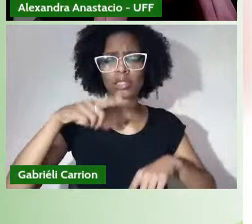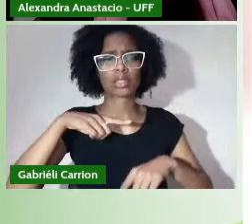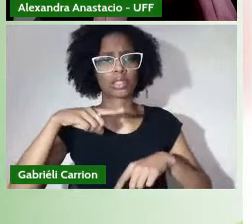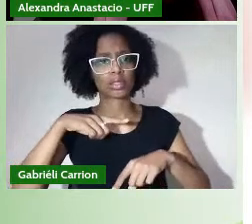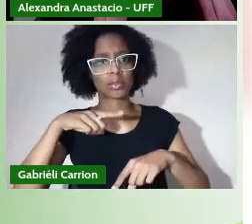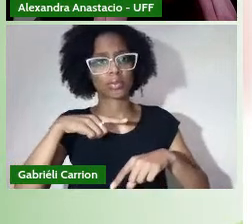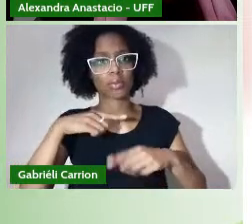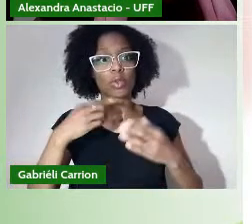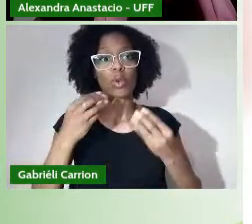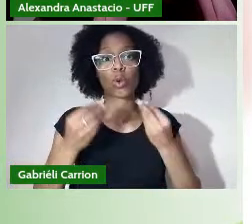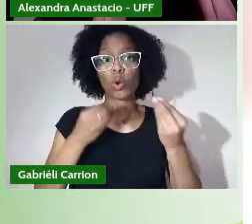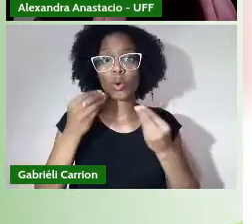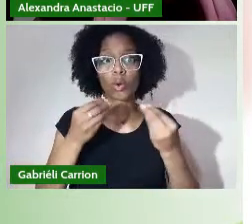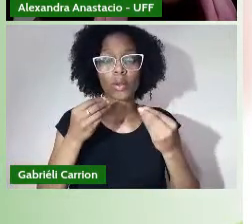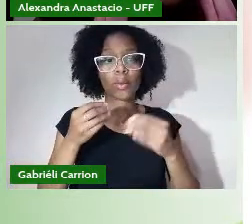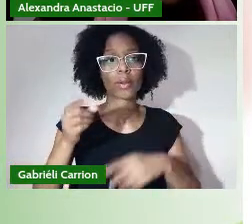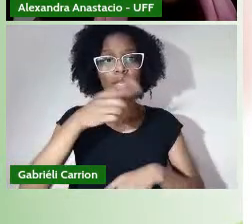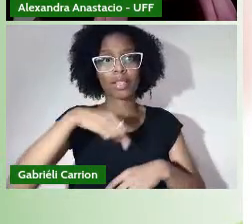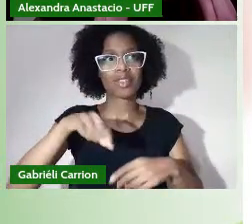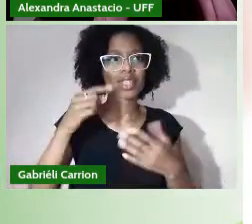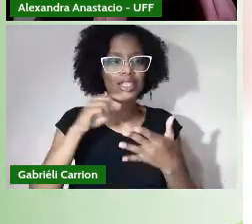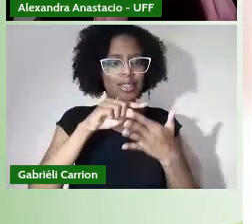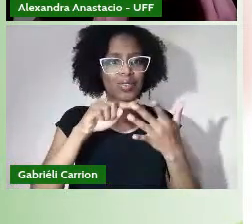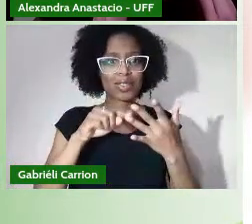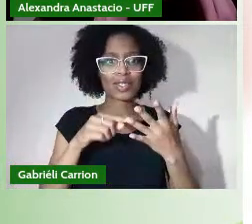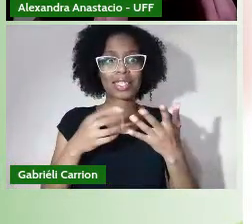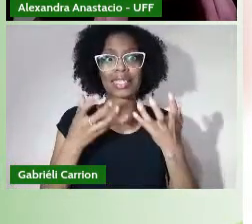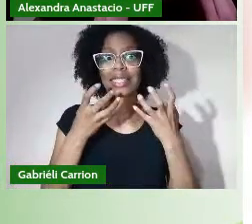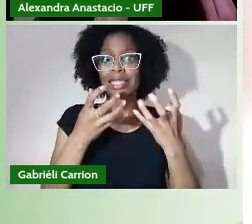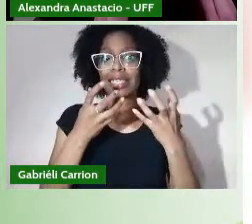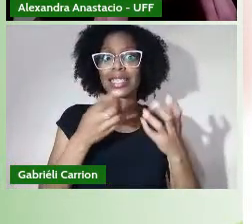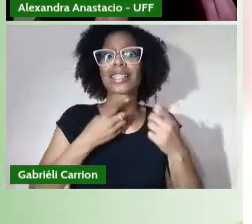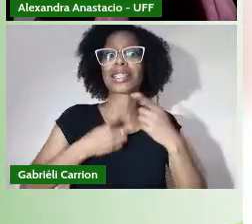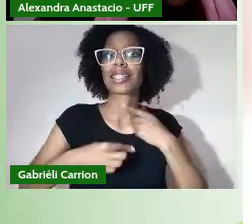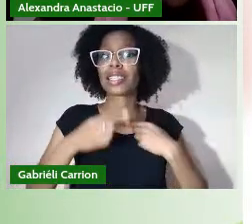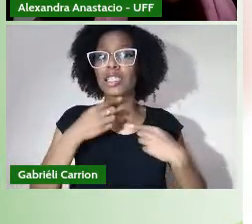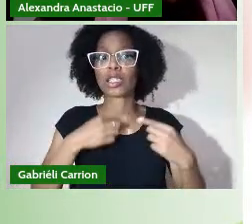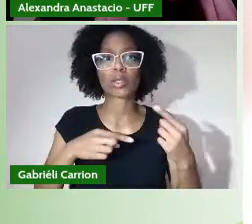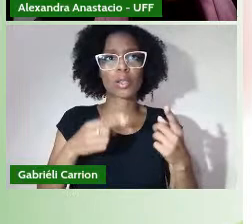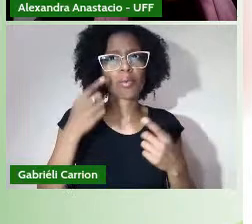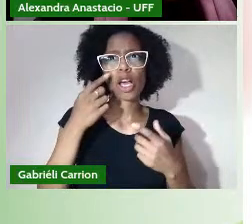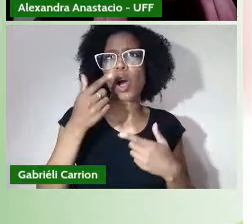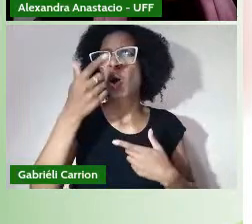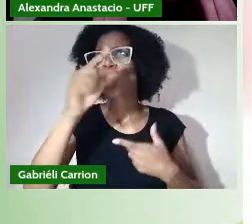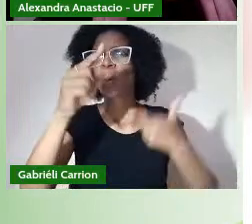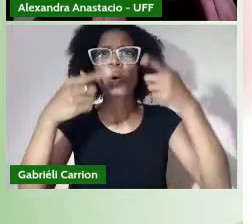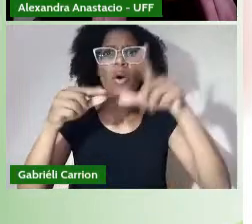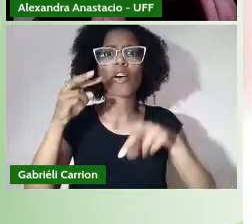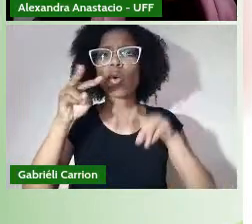nossas expectativas, sem considerar as expectativas do outro.